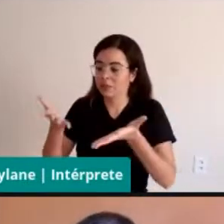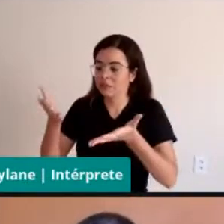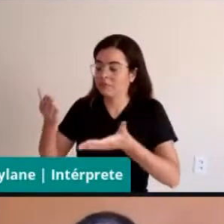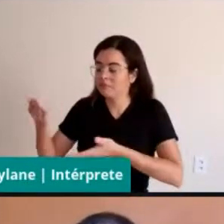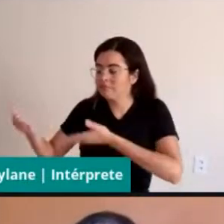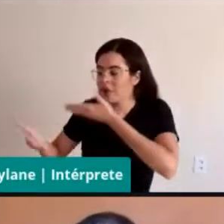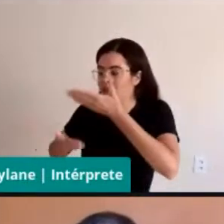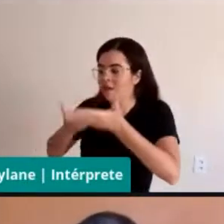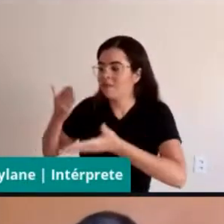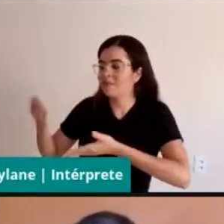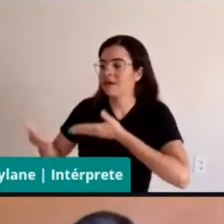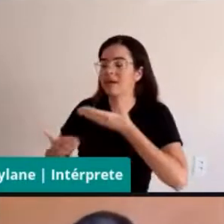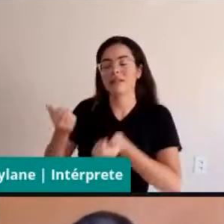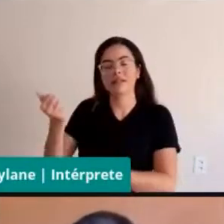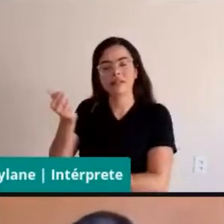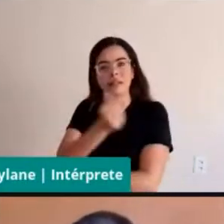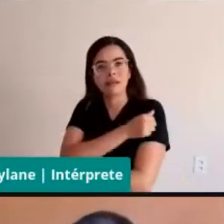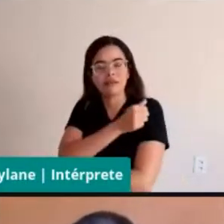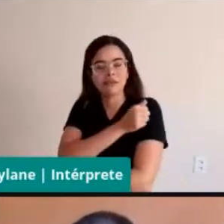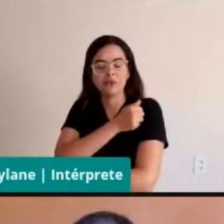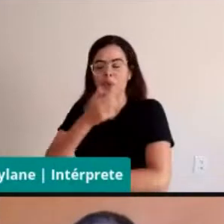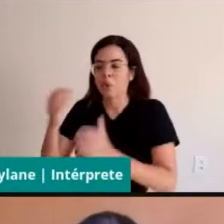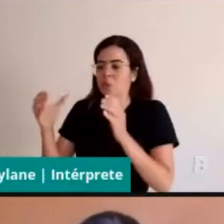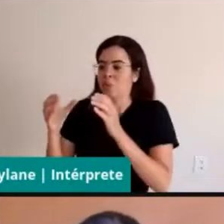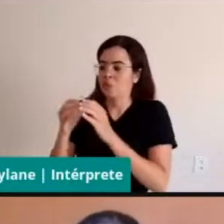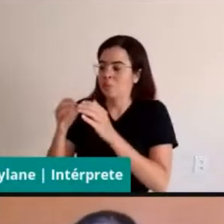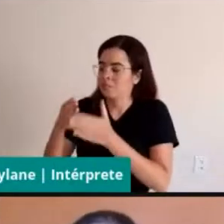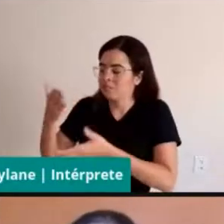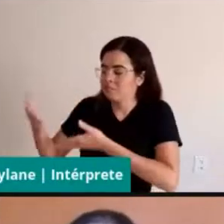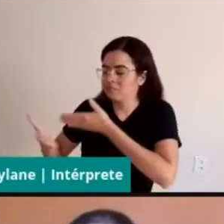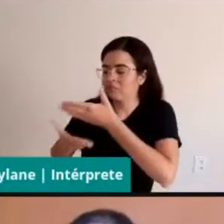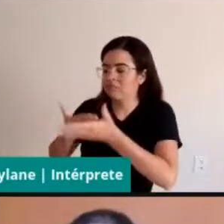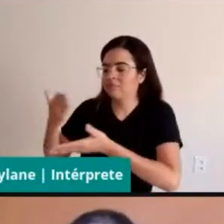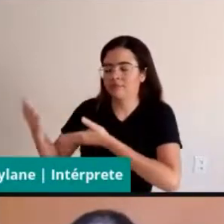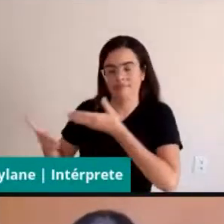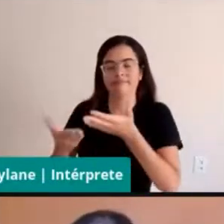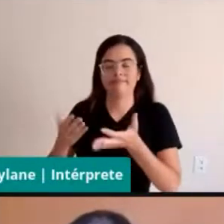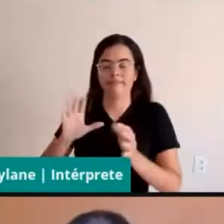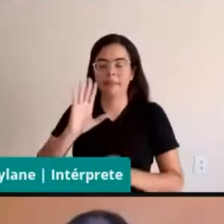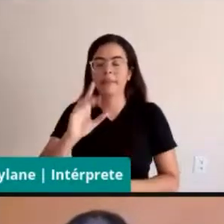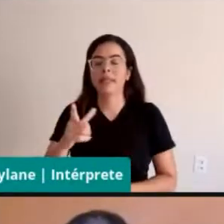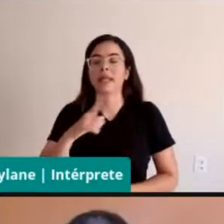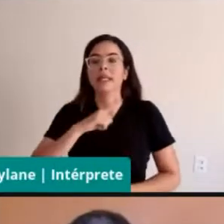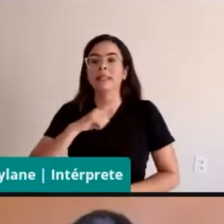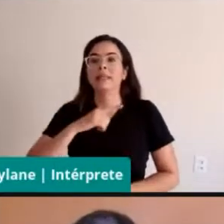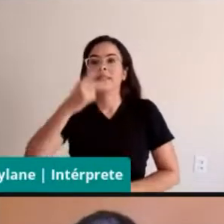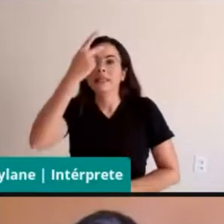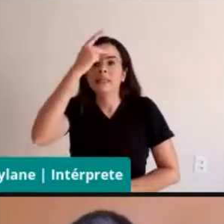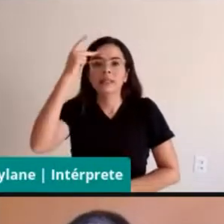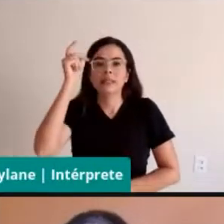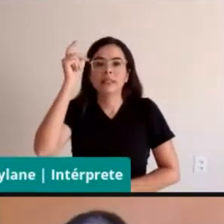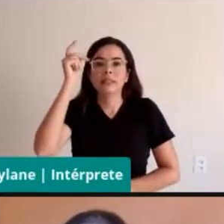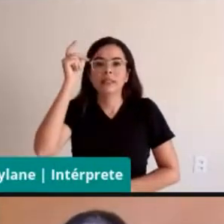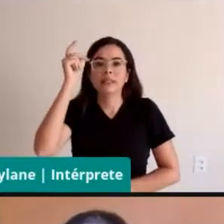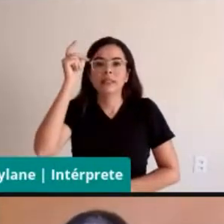Eu estou colocando aqui embaixo, vocês podem ver que outros autores corroboram para